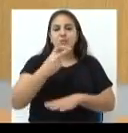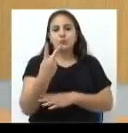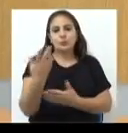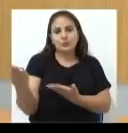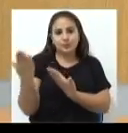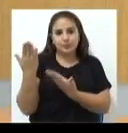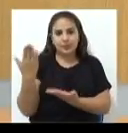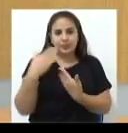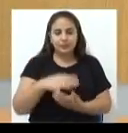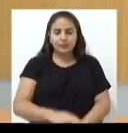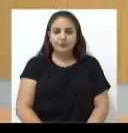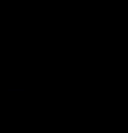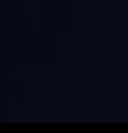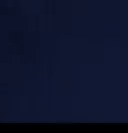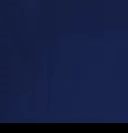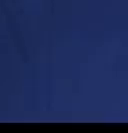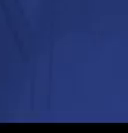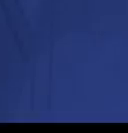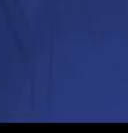outras duas homenagens.